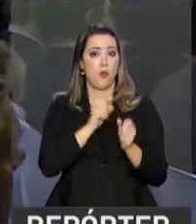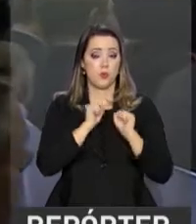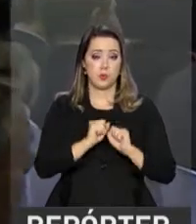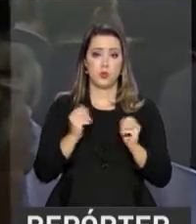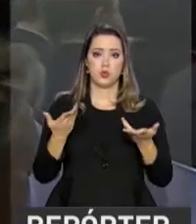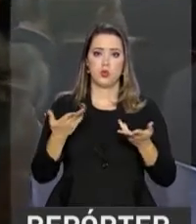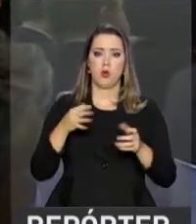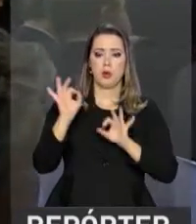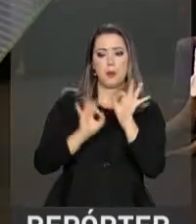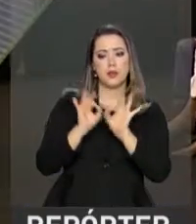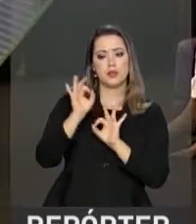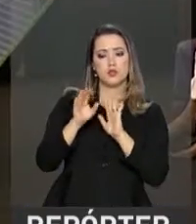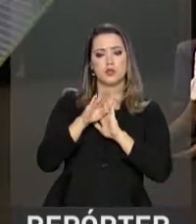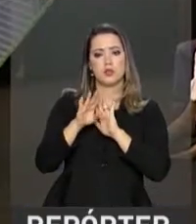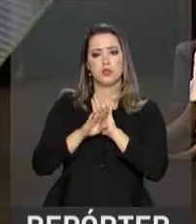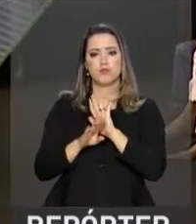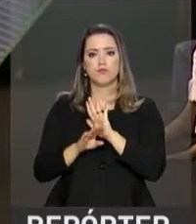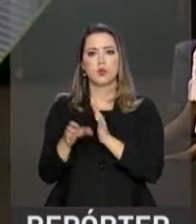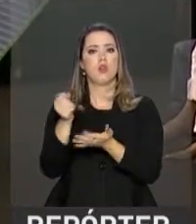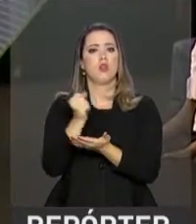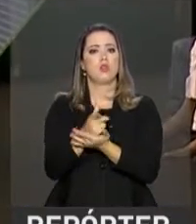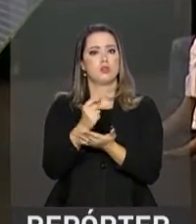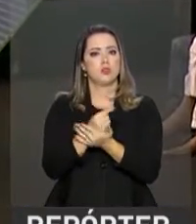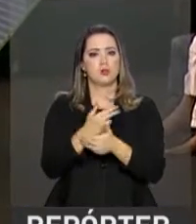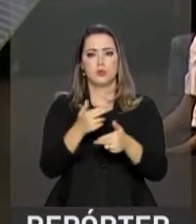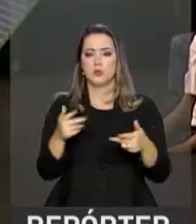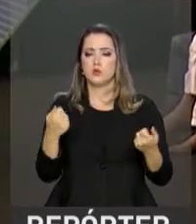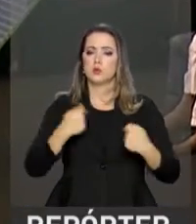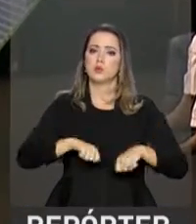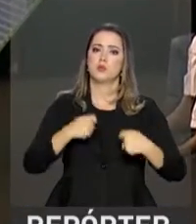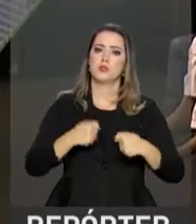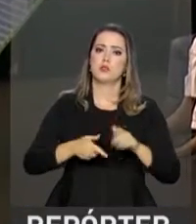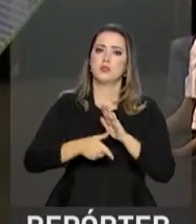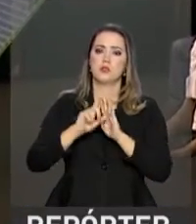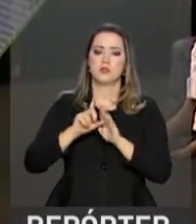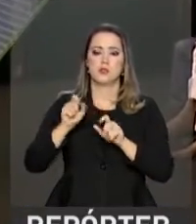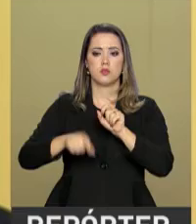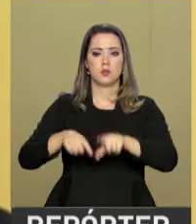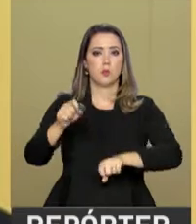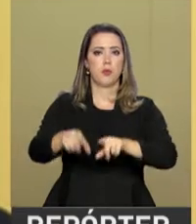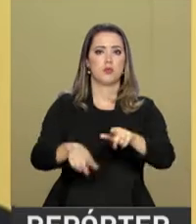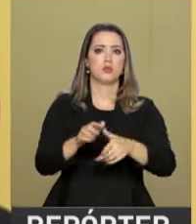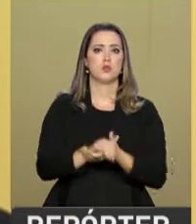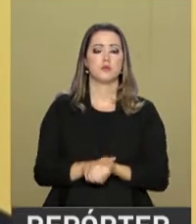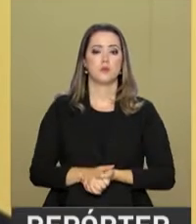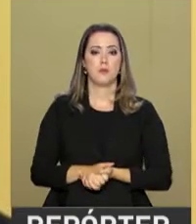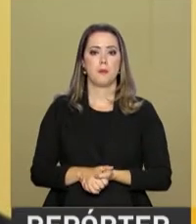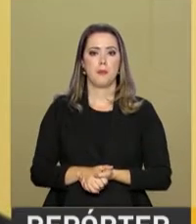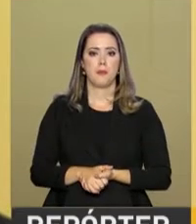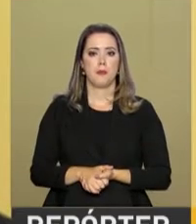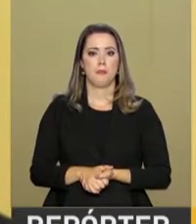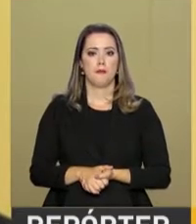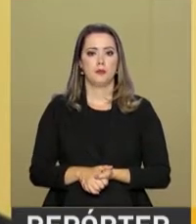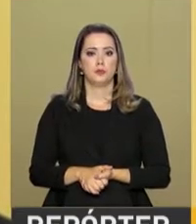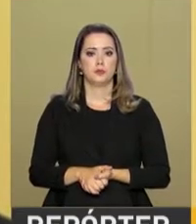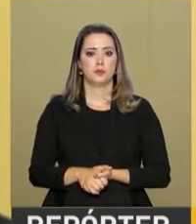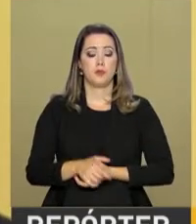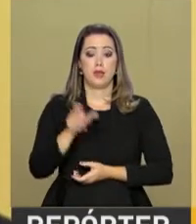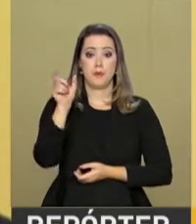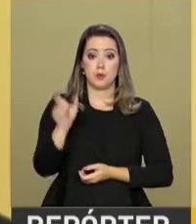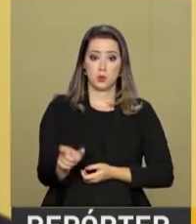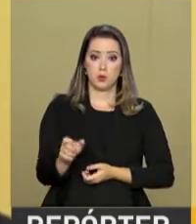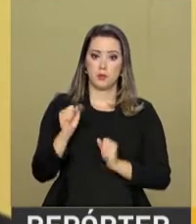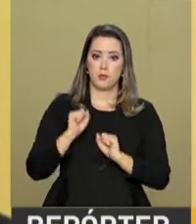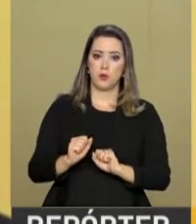as compras e negociar todos os insumos necessários antes do início da safra. Para que o produtor possa ter a